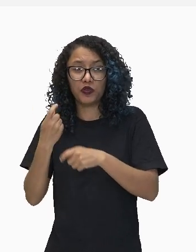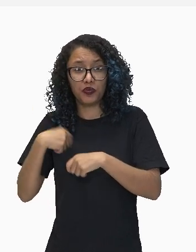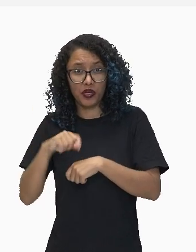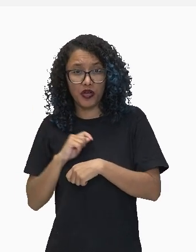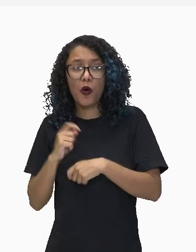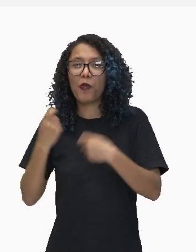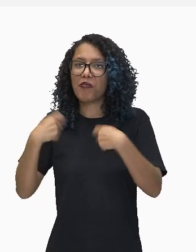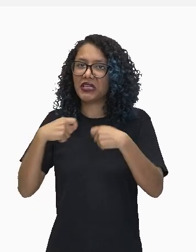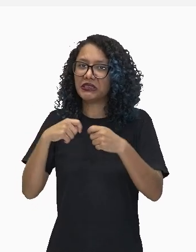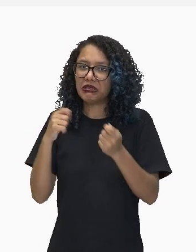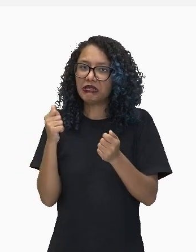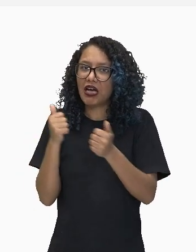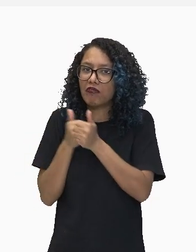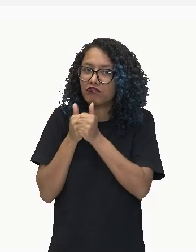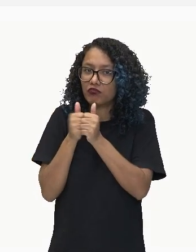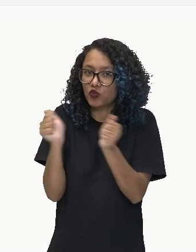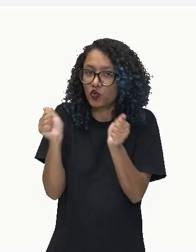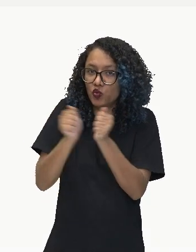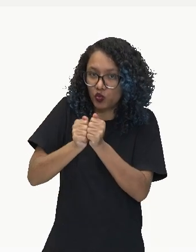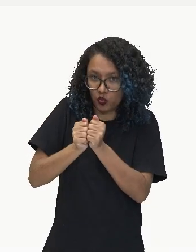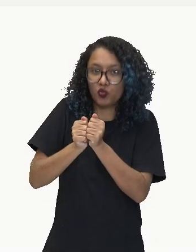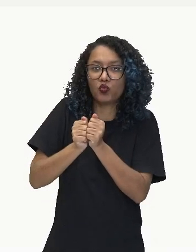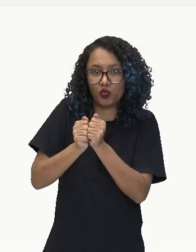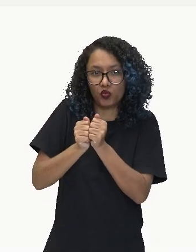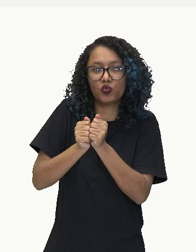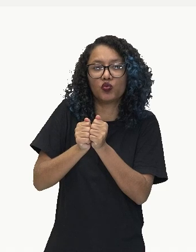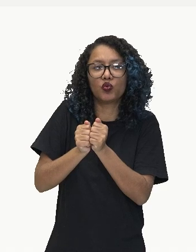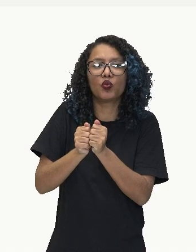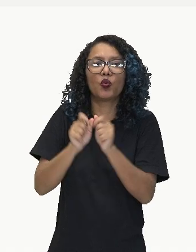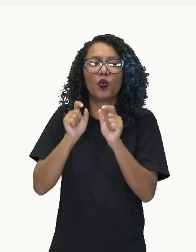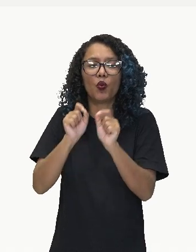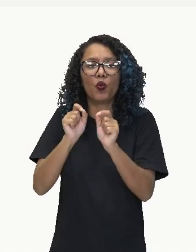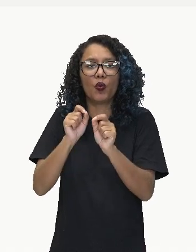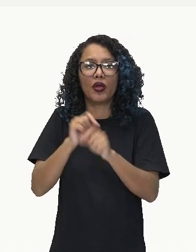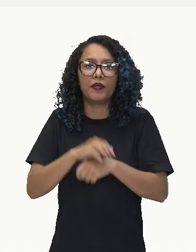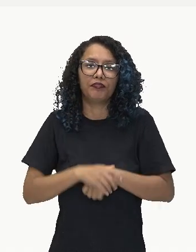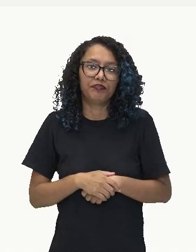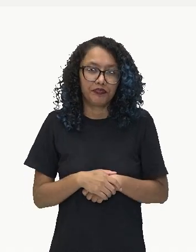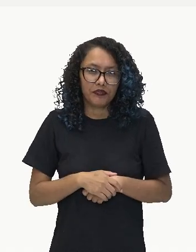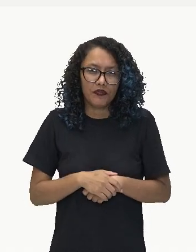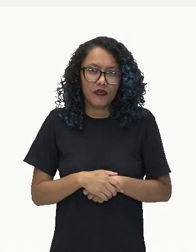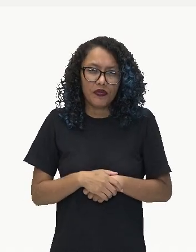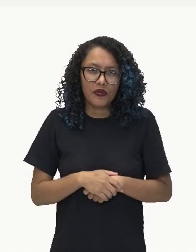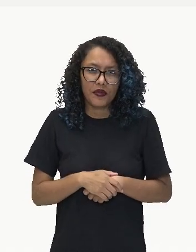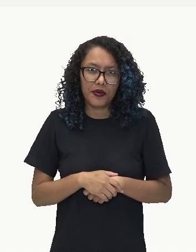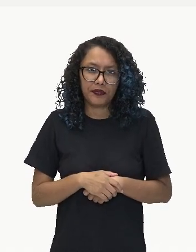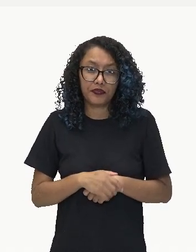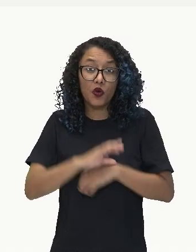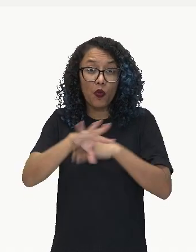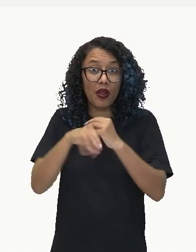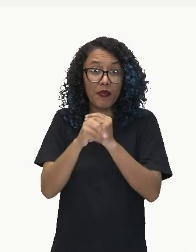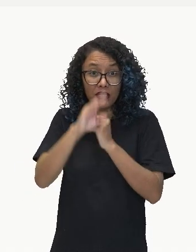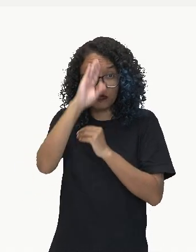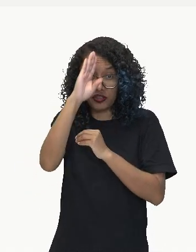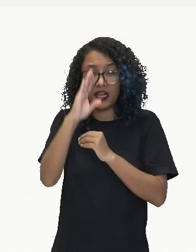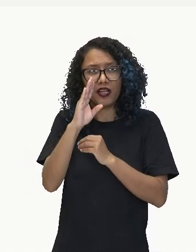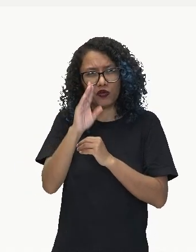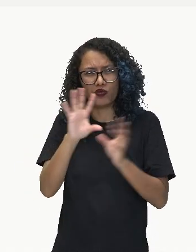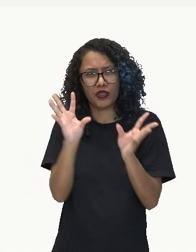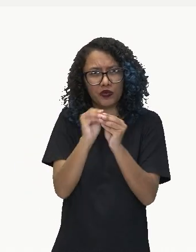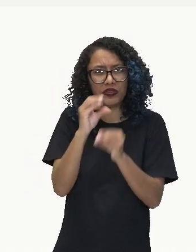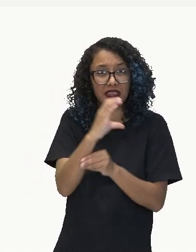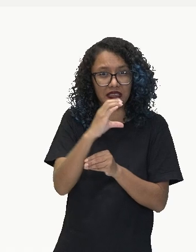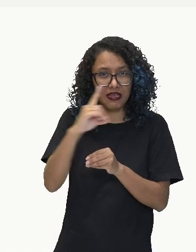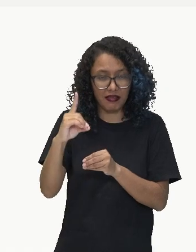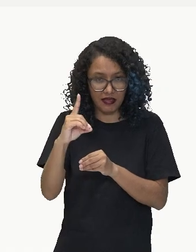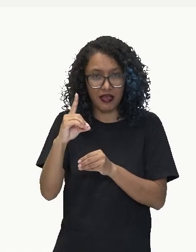ser diretos, e aí nós vamos fazer uso de CD para dizer que é o complemento direto, tá bom?